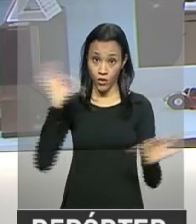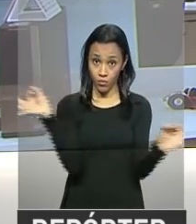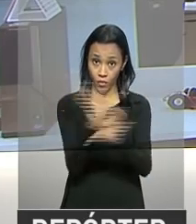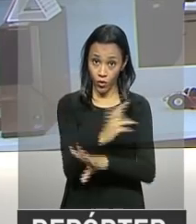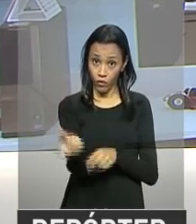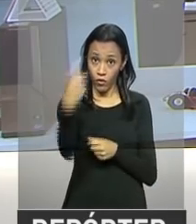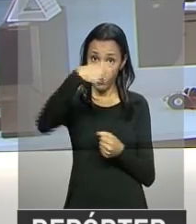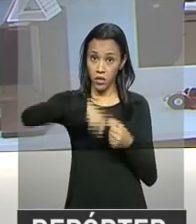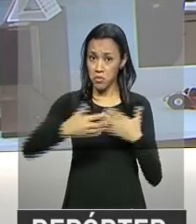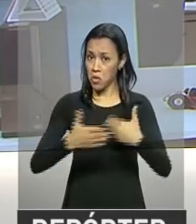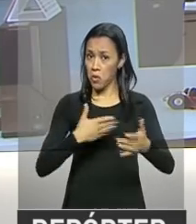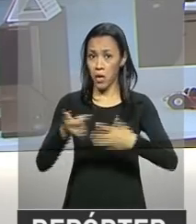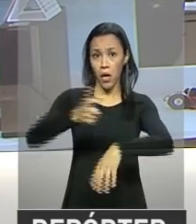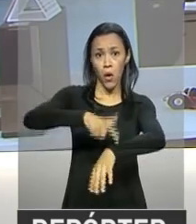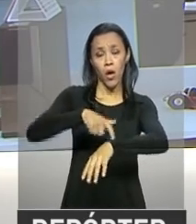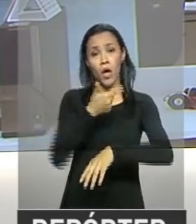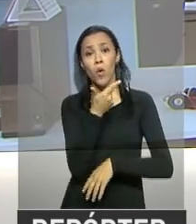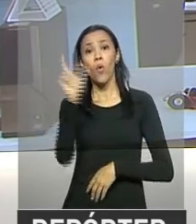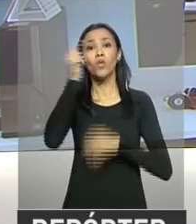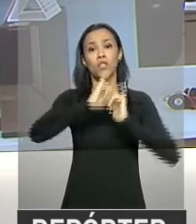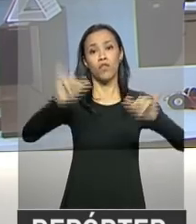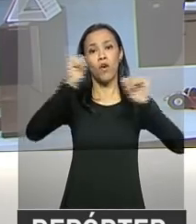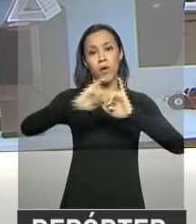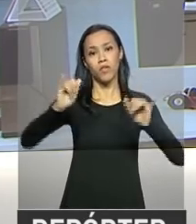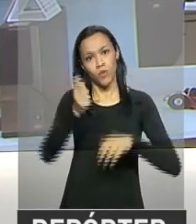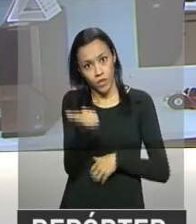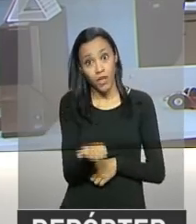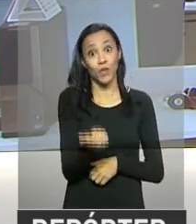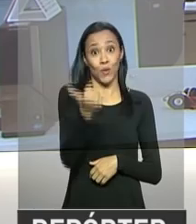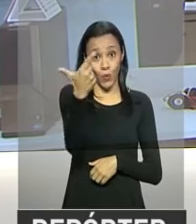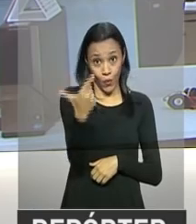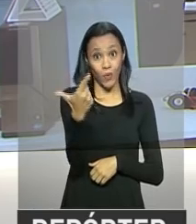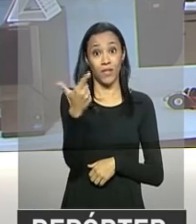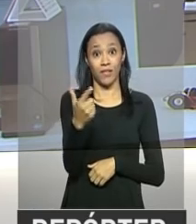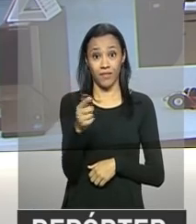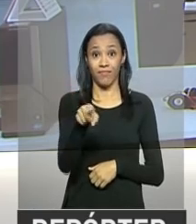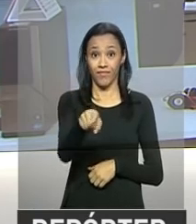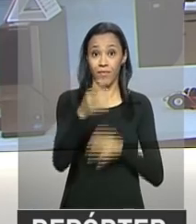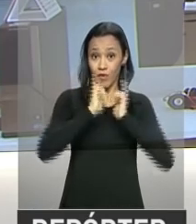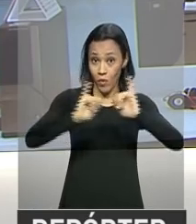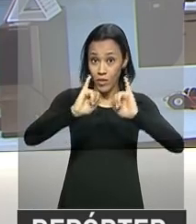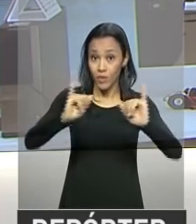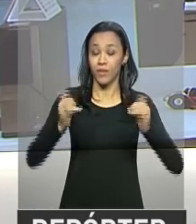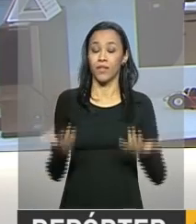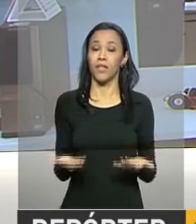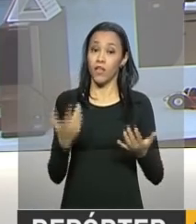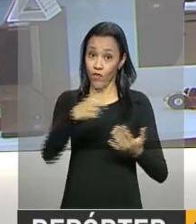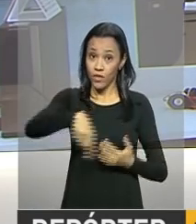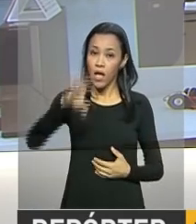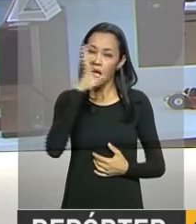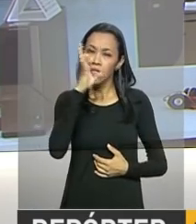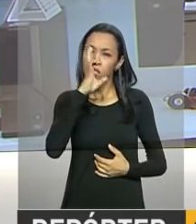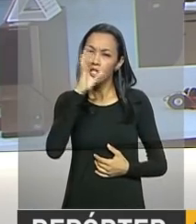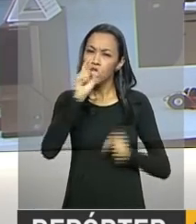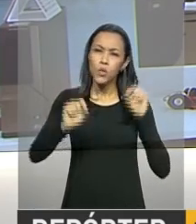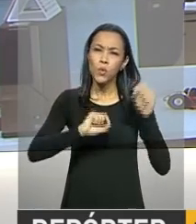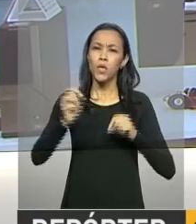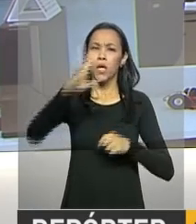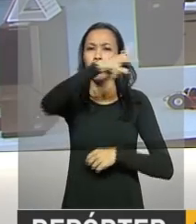aqui, voltamos a qualquer momento com outras informações ou ao meio-dia no próximo Boletim de Notícias. Acompanhe as novidades do